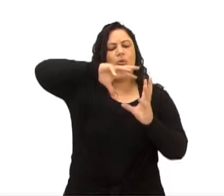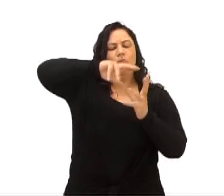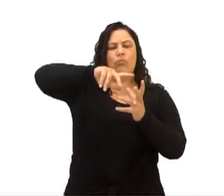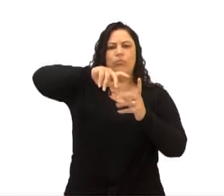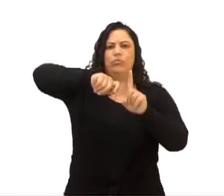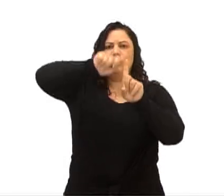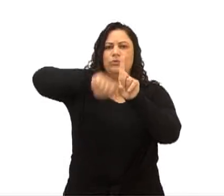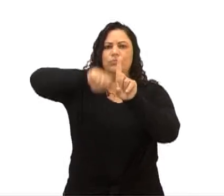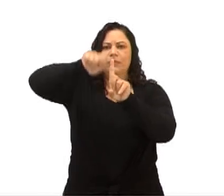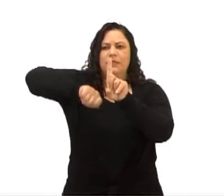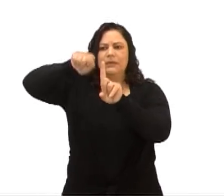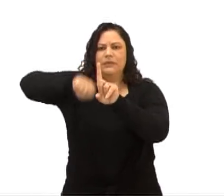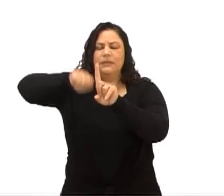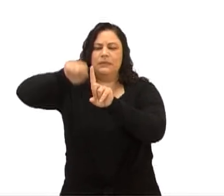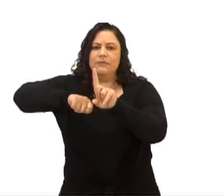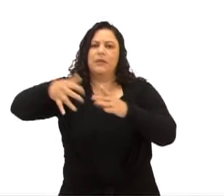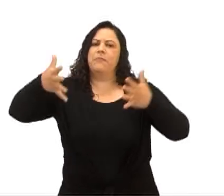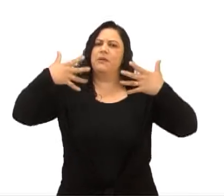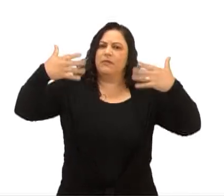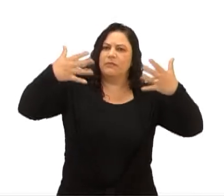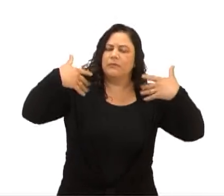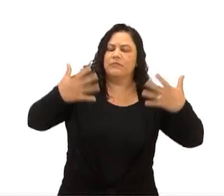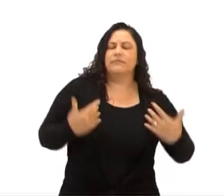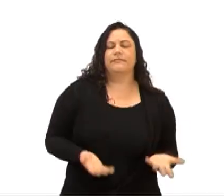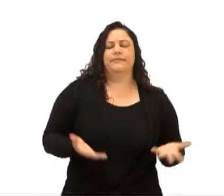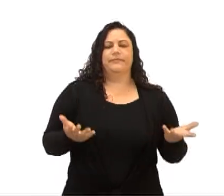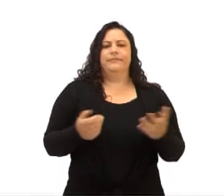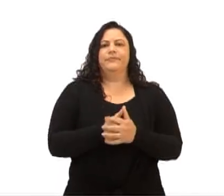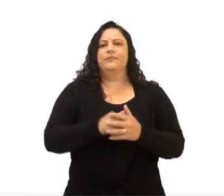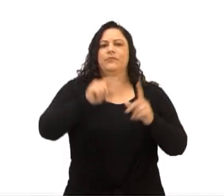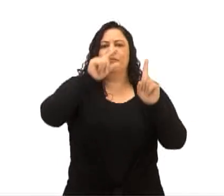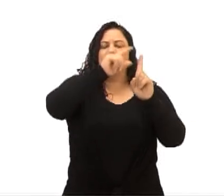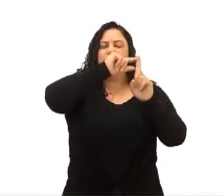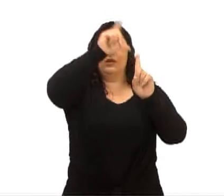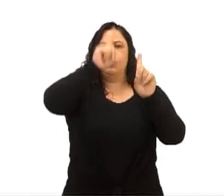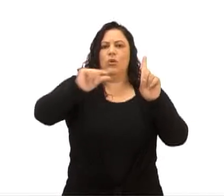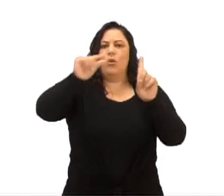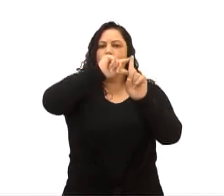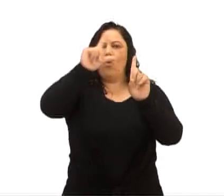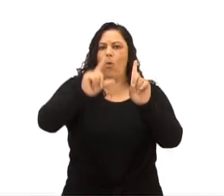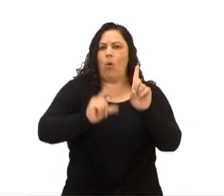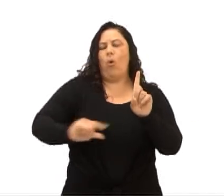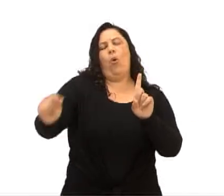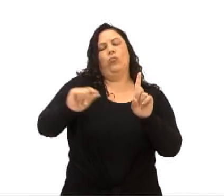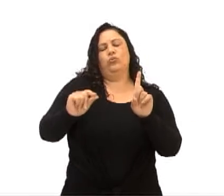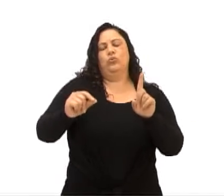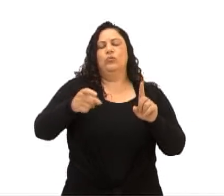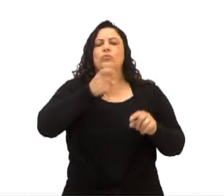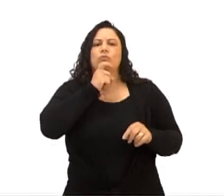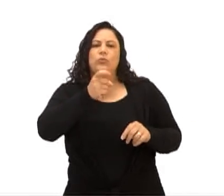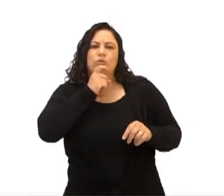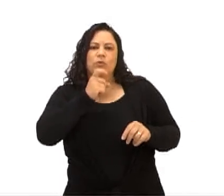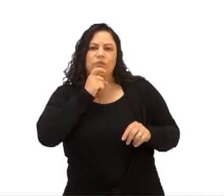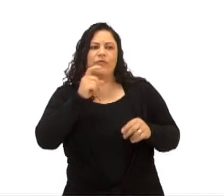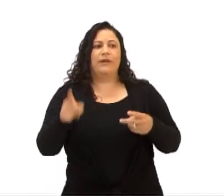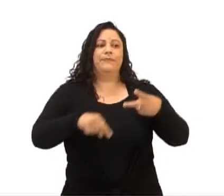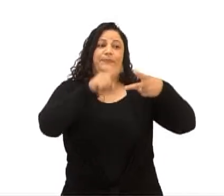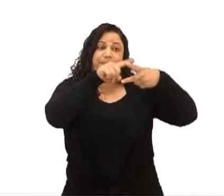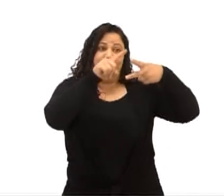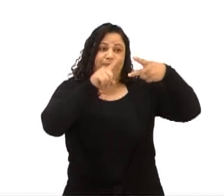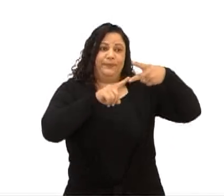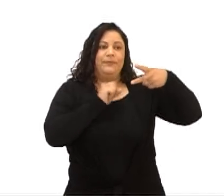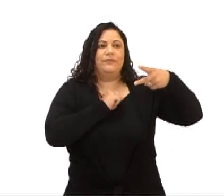né? Primavera, verão, outono e inverno, que tem início nos equinócios e solstícios, essas palavras tão